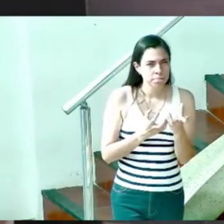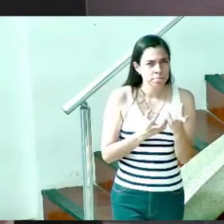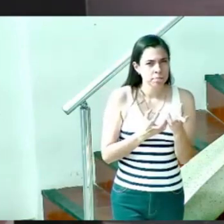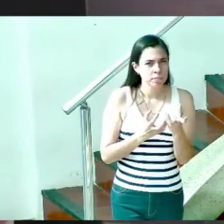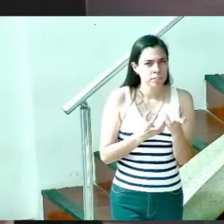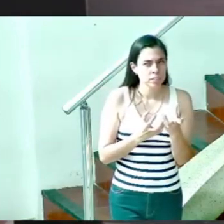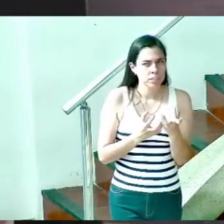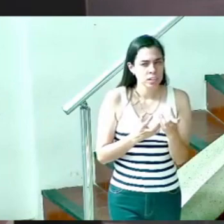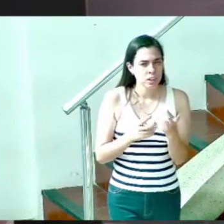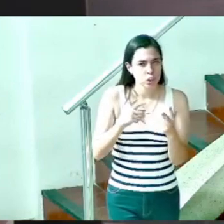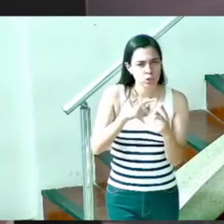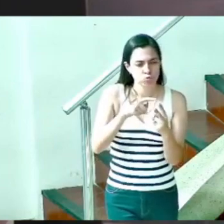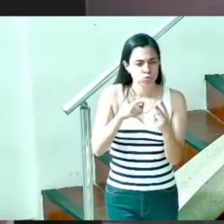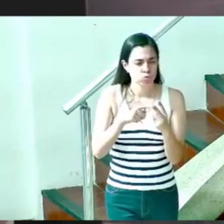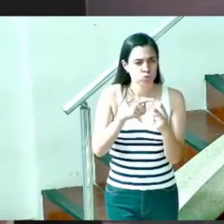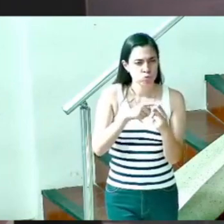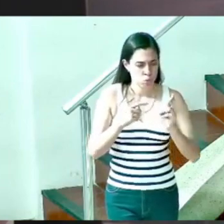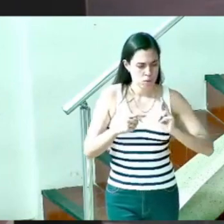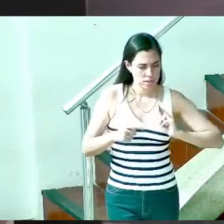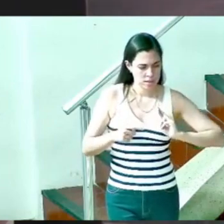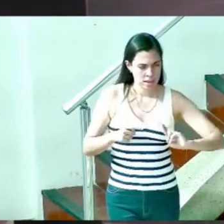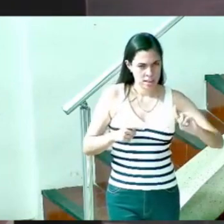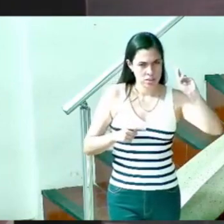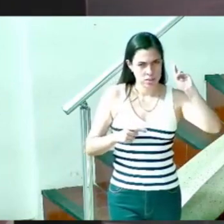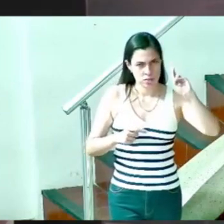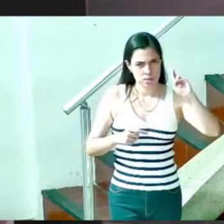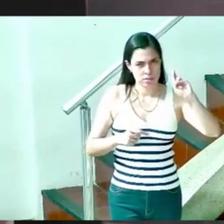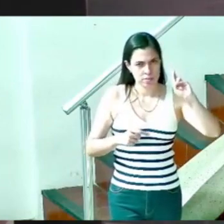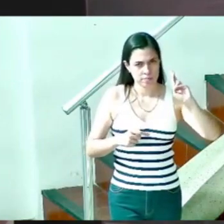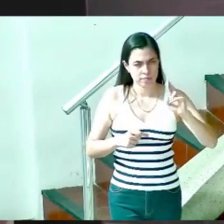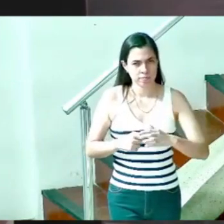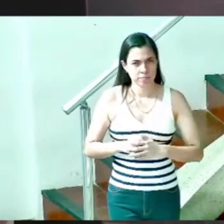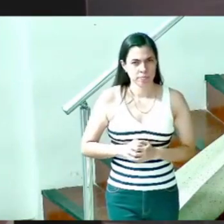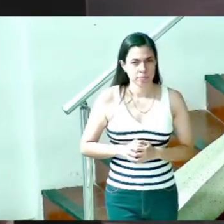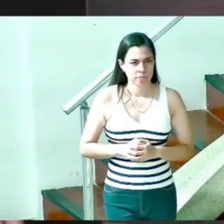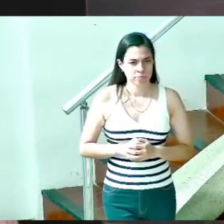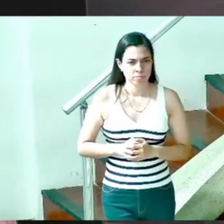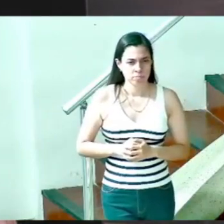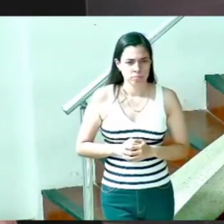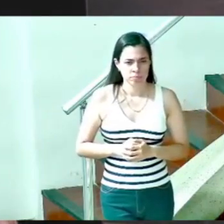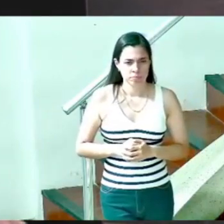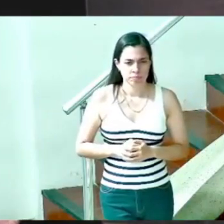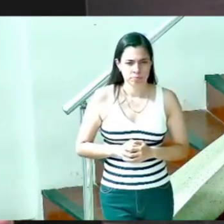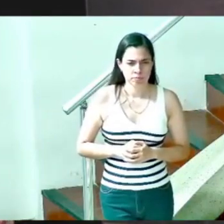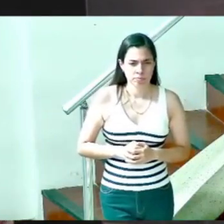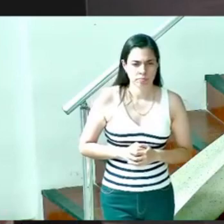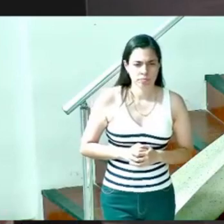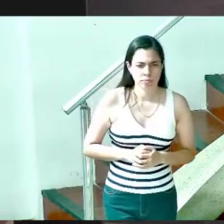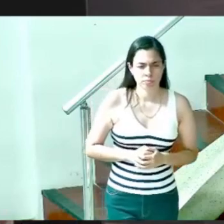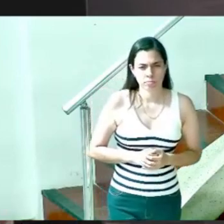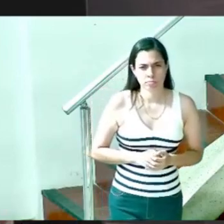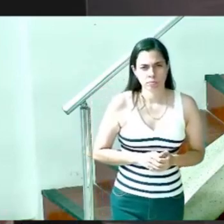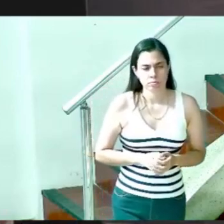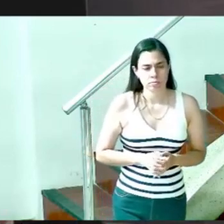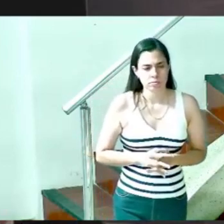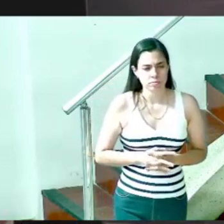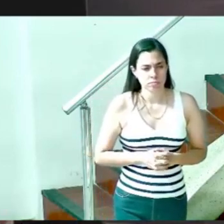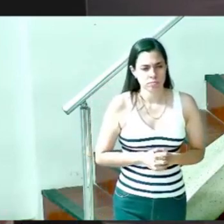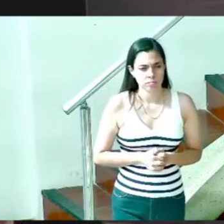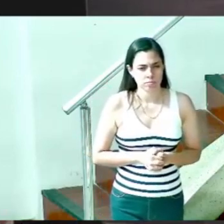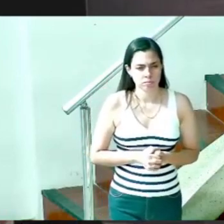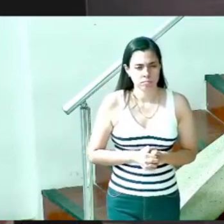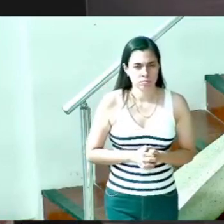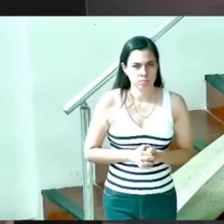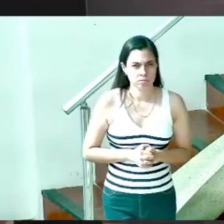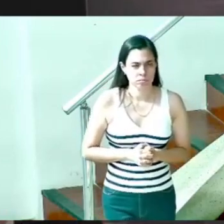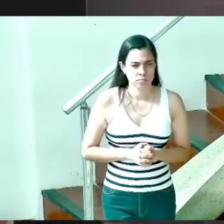síntese entre o judaísmo e o cristianismo, ou o ensino do Evangelho, o ensino dos apóstolos. E